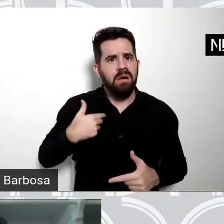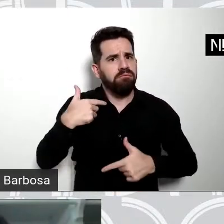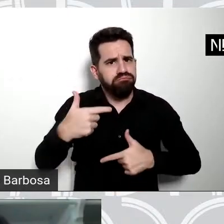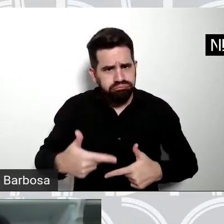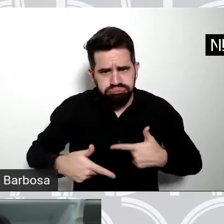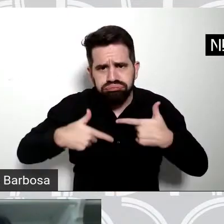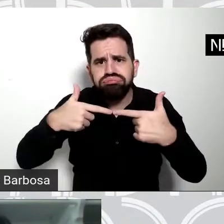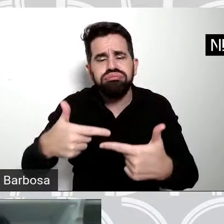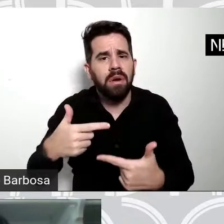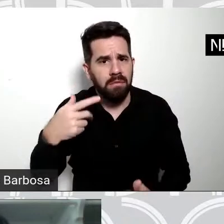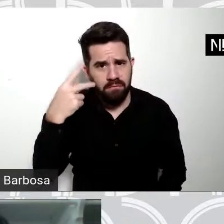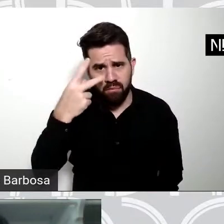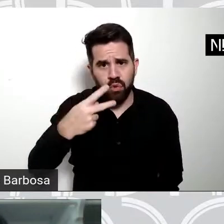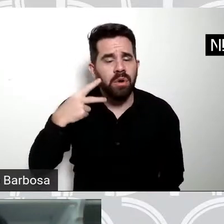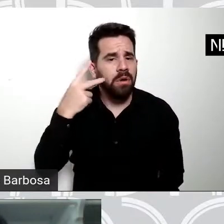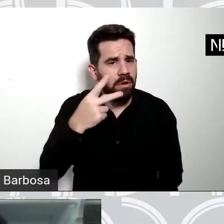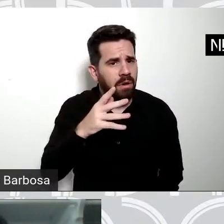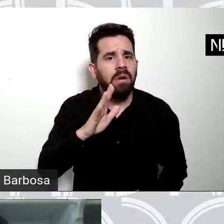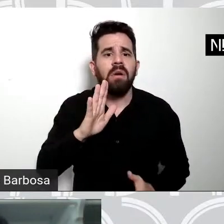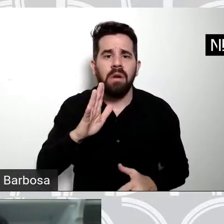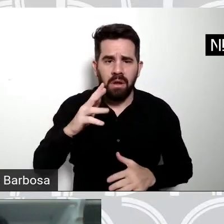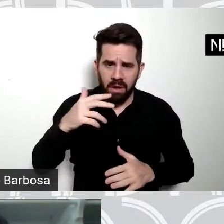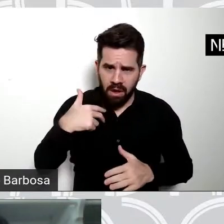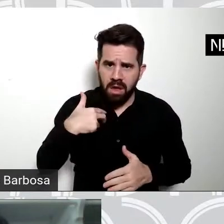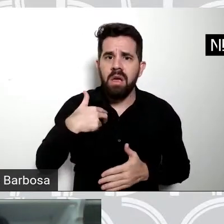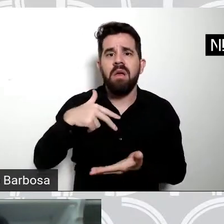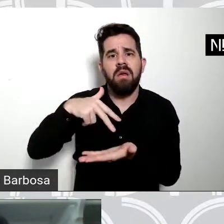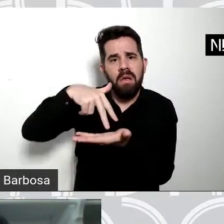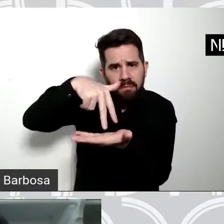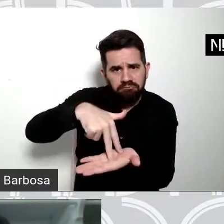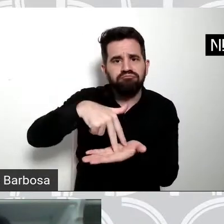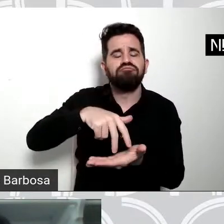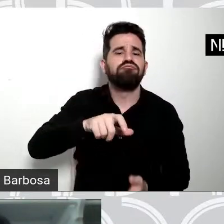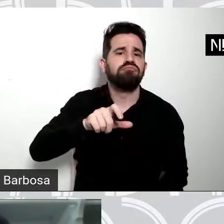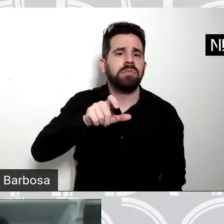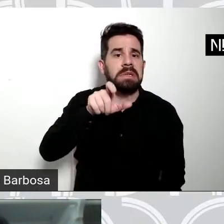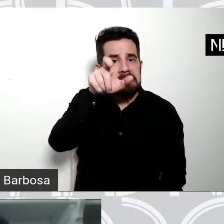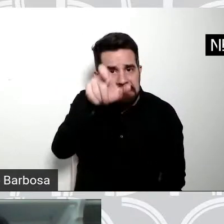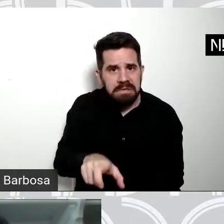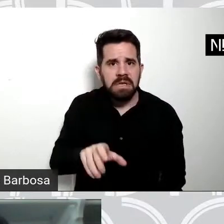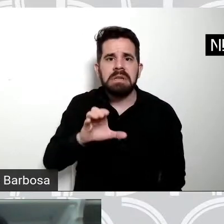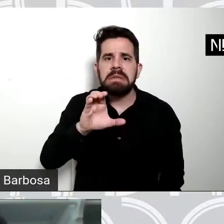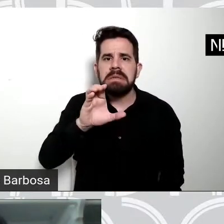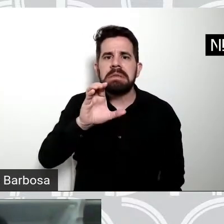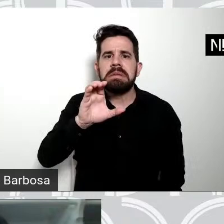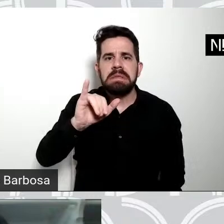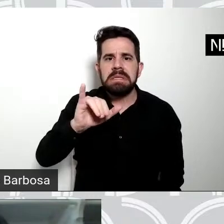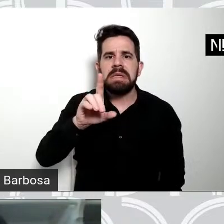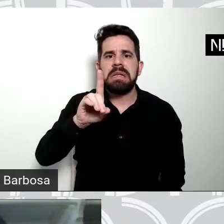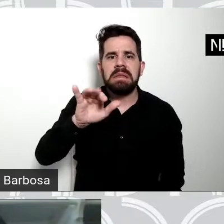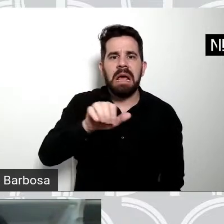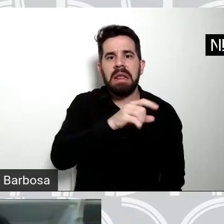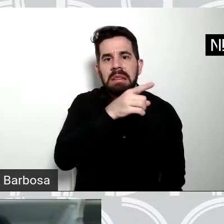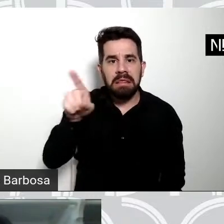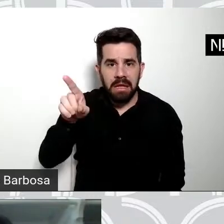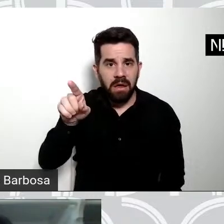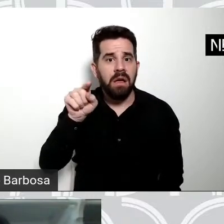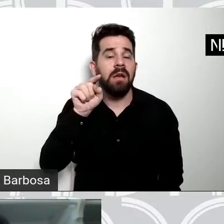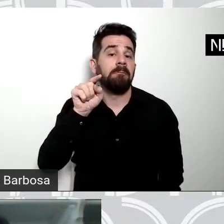convoca o direito de se colocar como cidadã e de pleitear esse ponto de vista diverso,